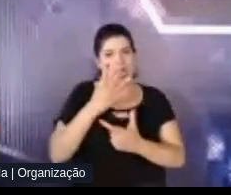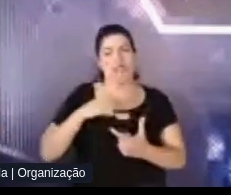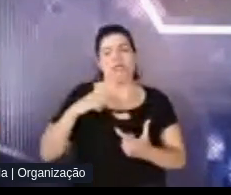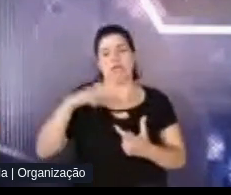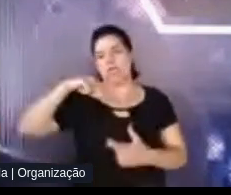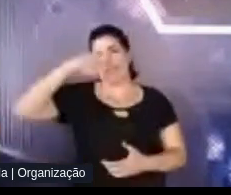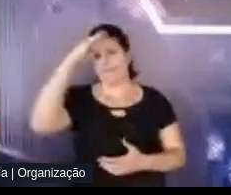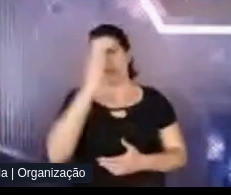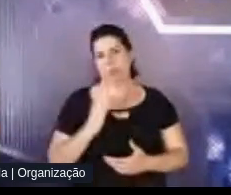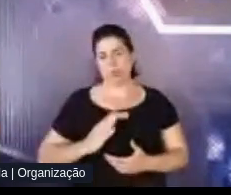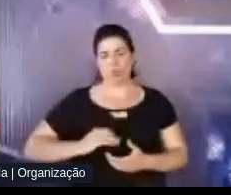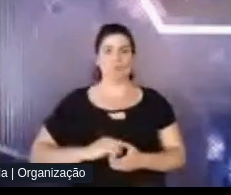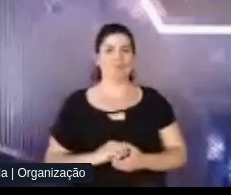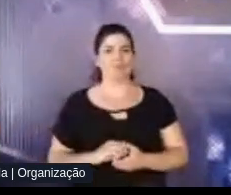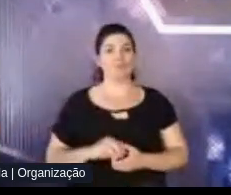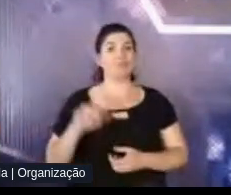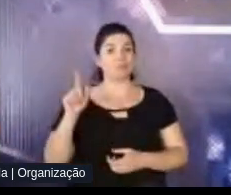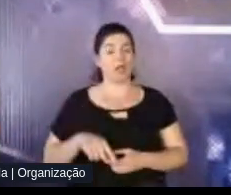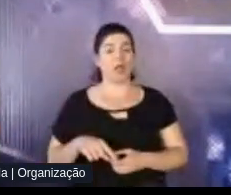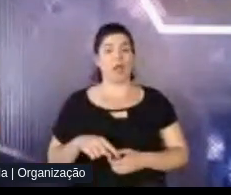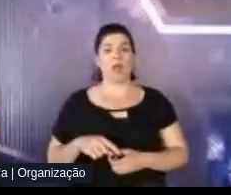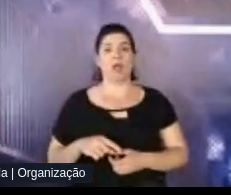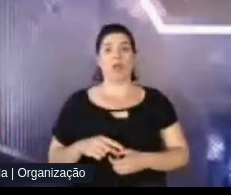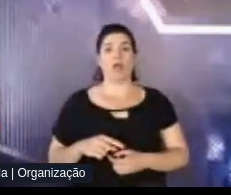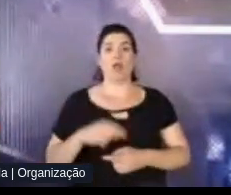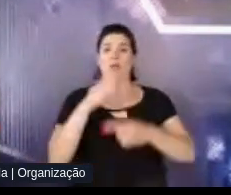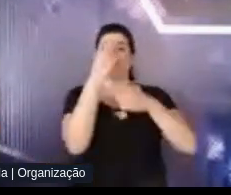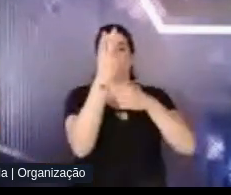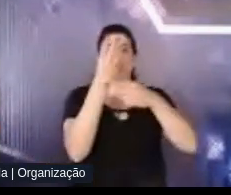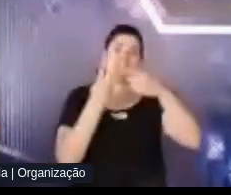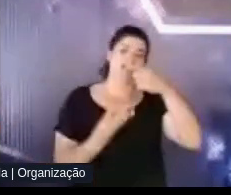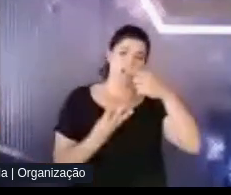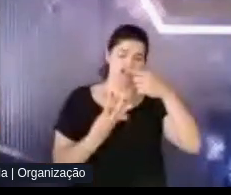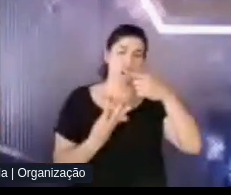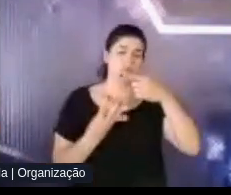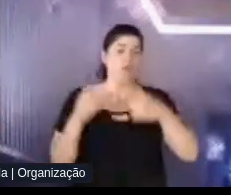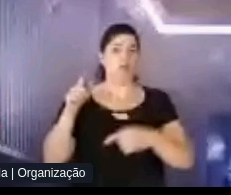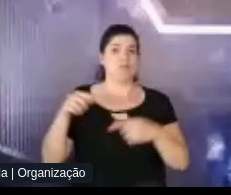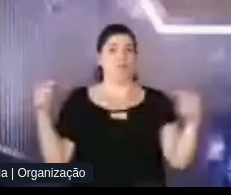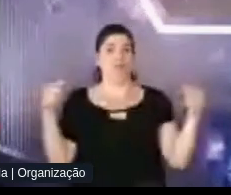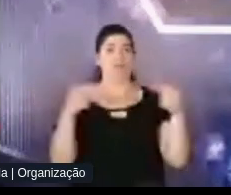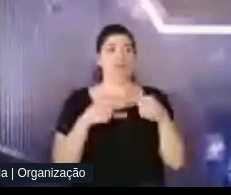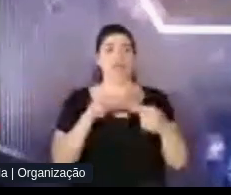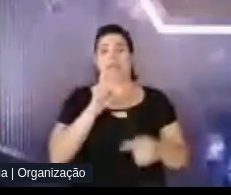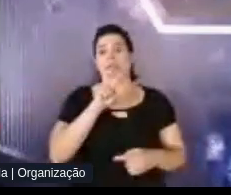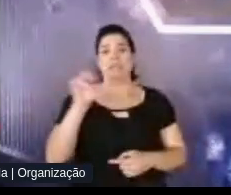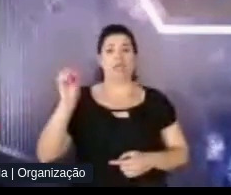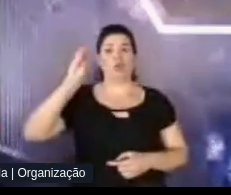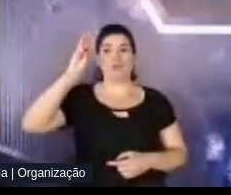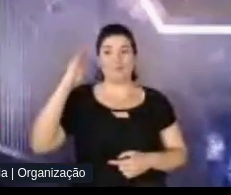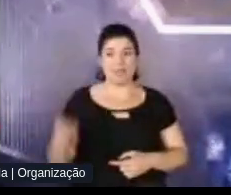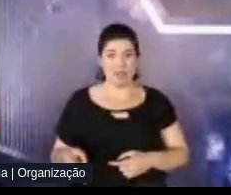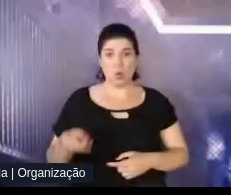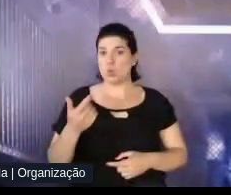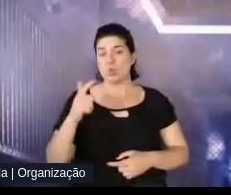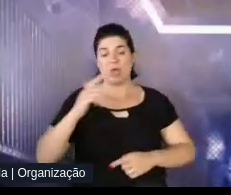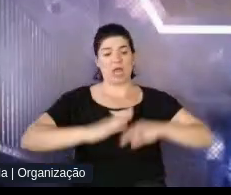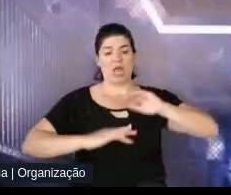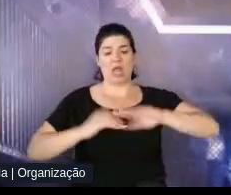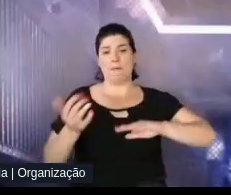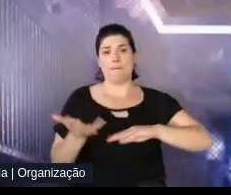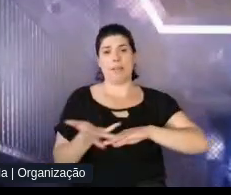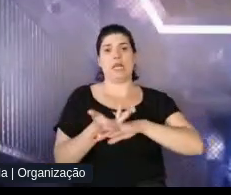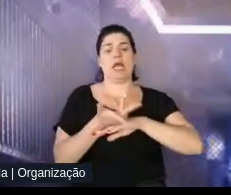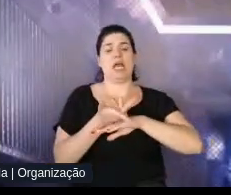Então, são 2/3, correspondente a 500 milhões, não têm nenhuma habilidade